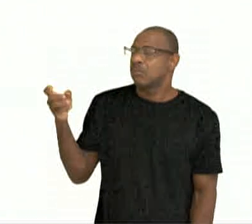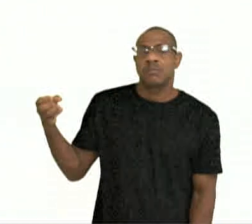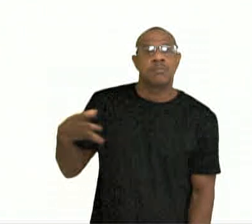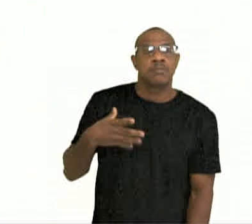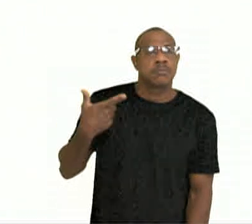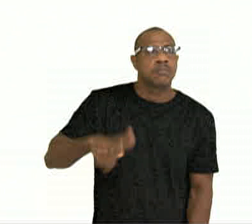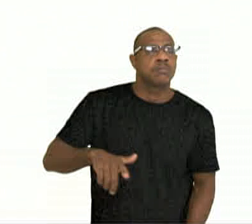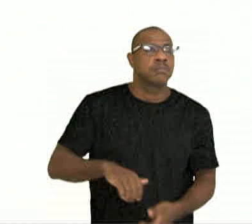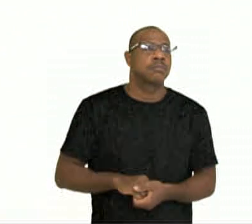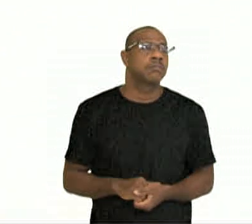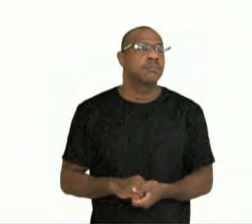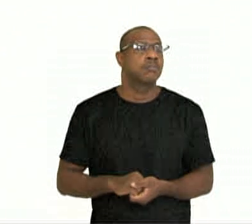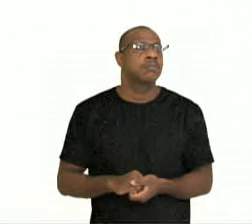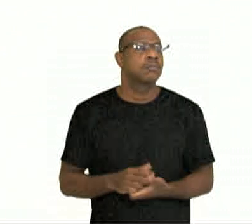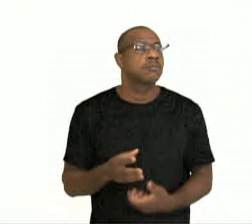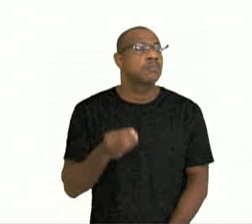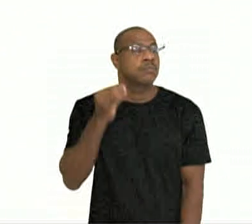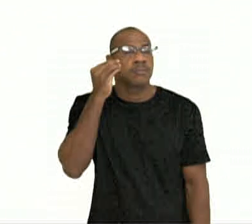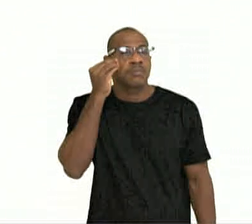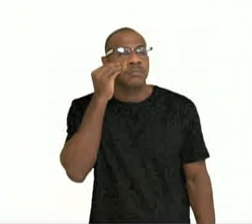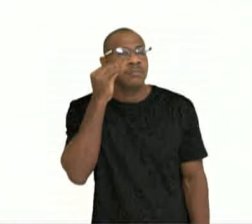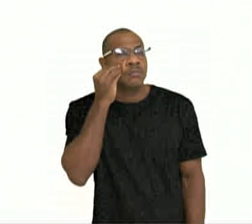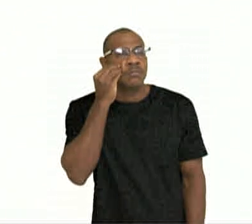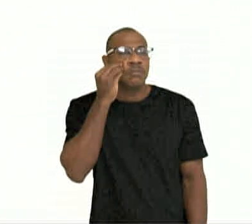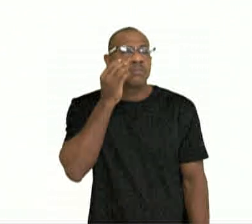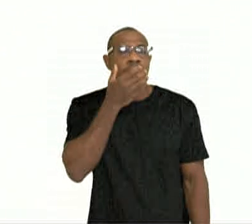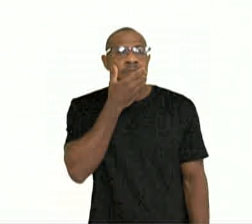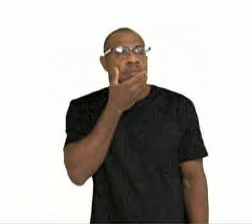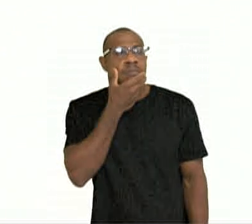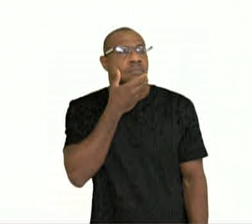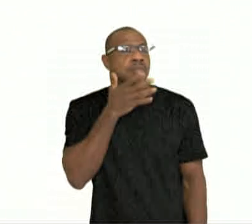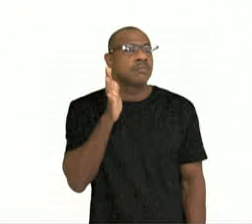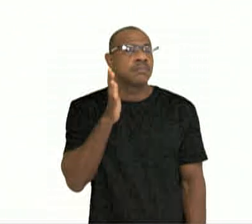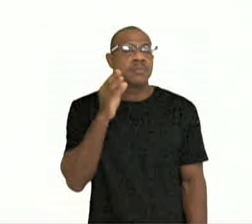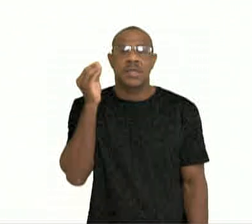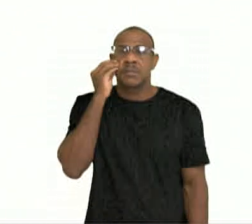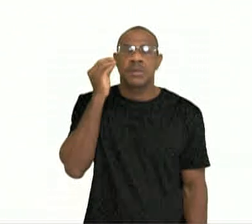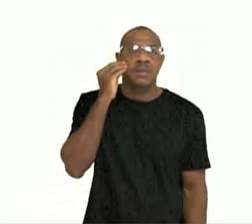gente. A experiência deve assim ser uau,